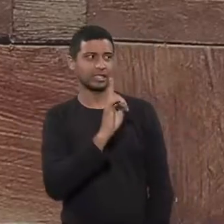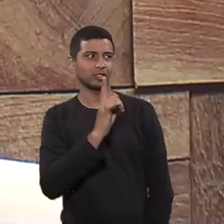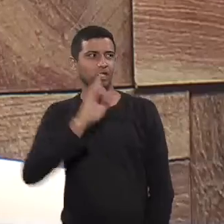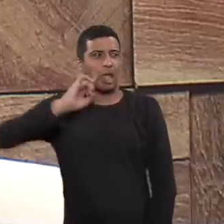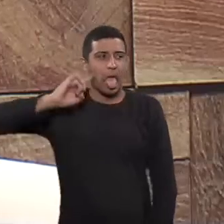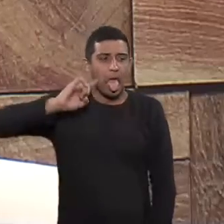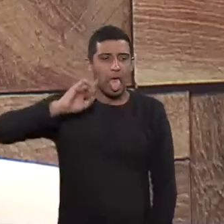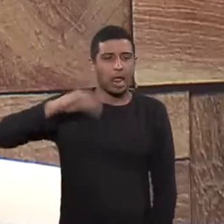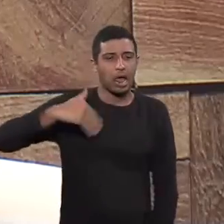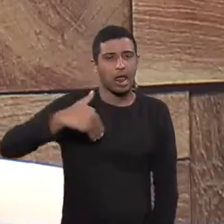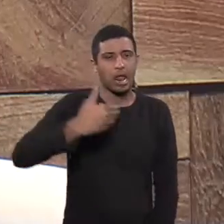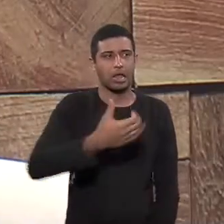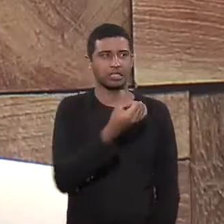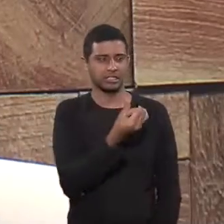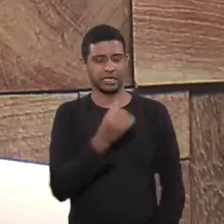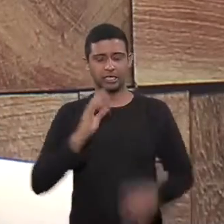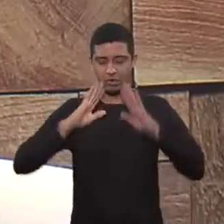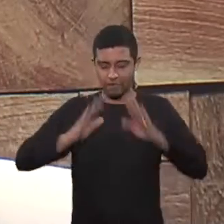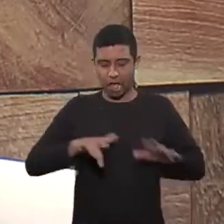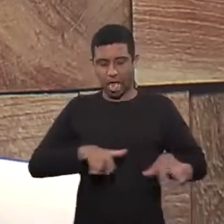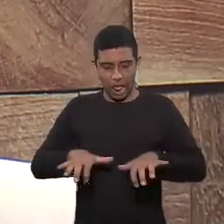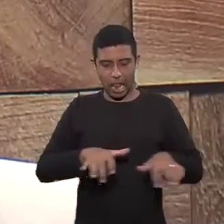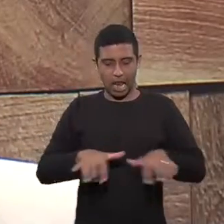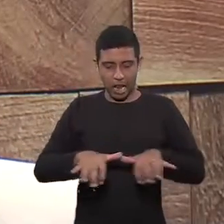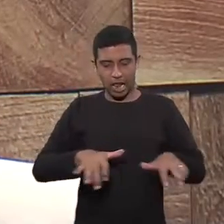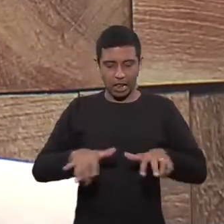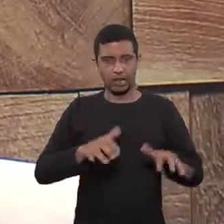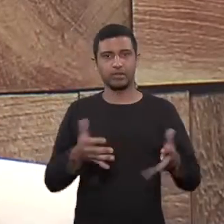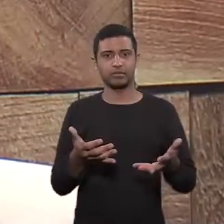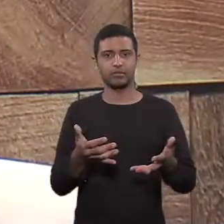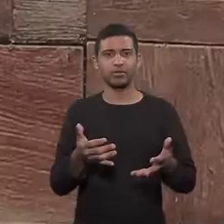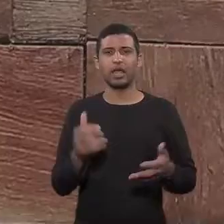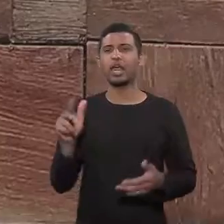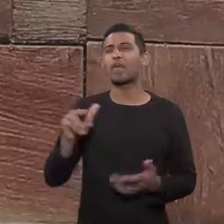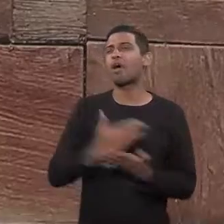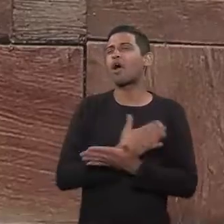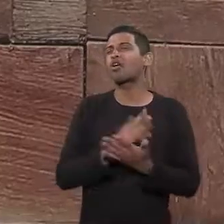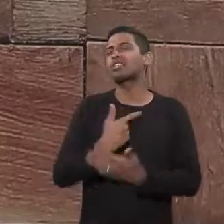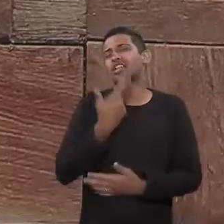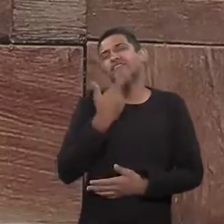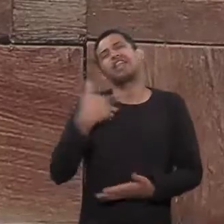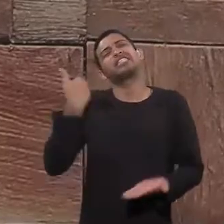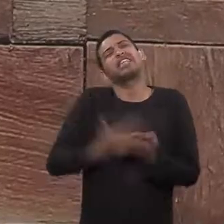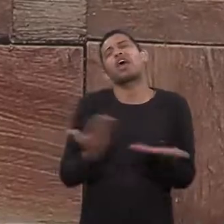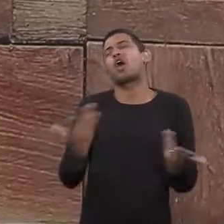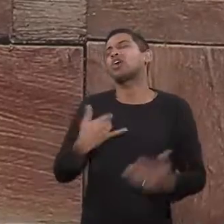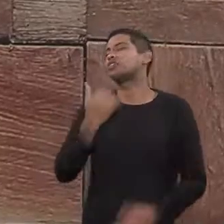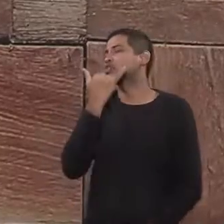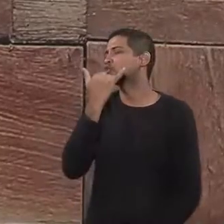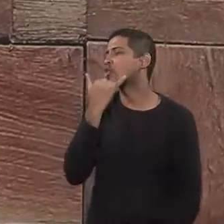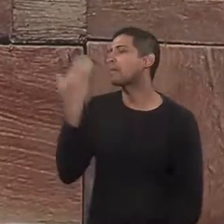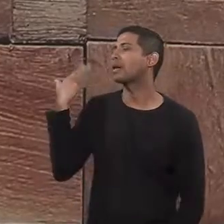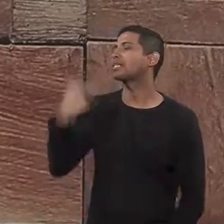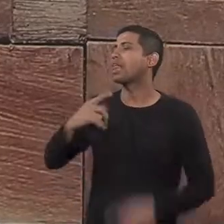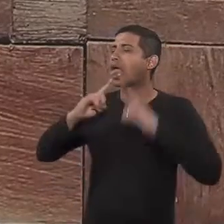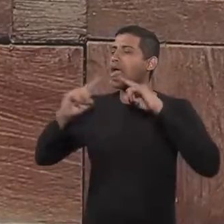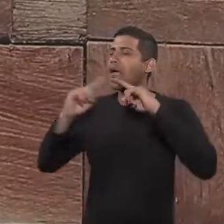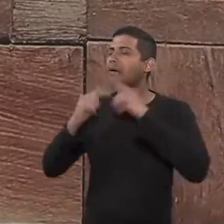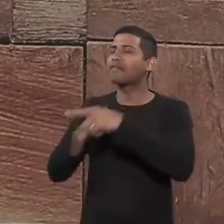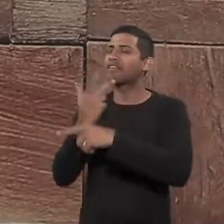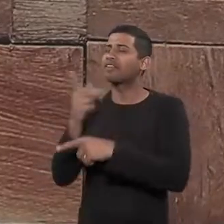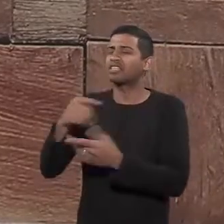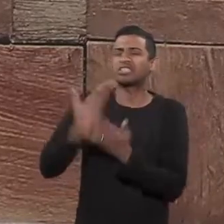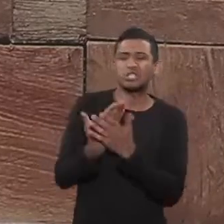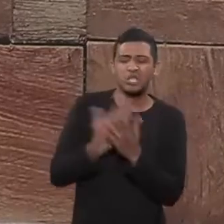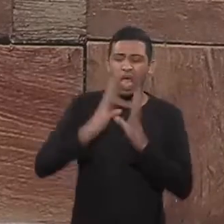6, 8 horas à frente de um piano, de um instrumento. Os meus irmãos falam até hoje, ai Priscila, me desculpa da época que eu reclamava de